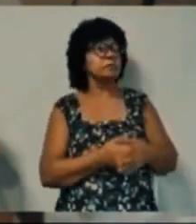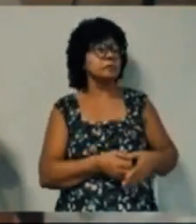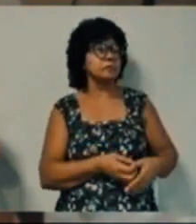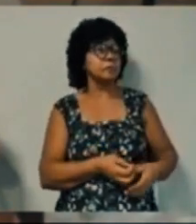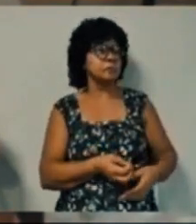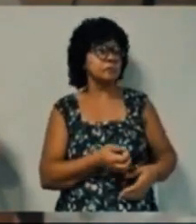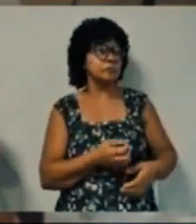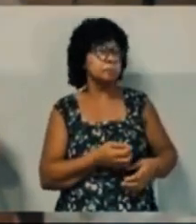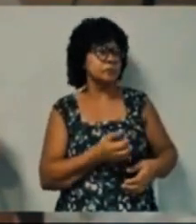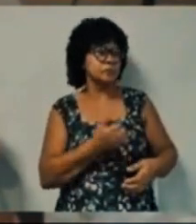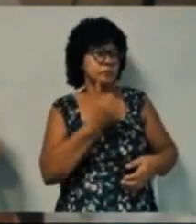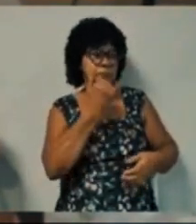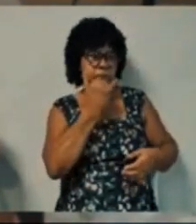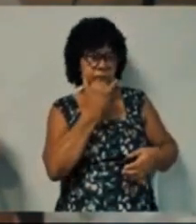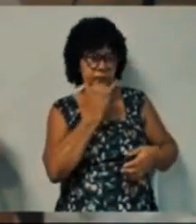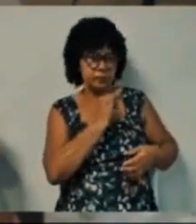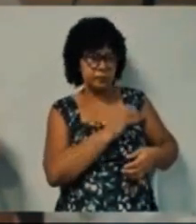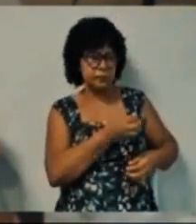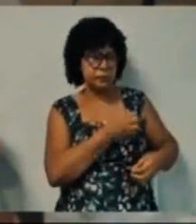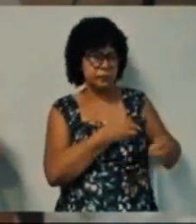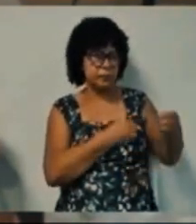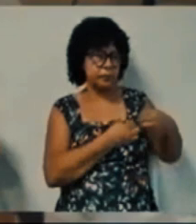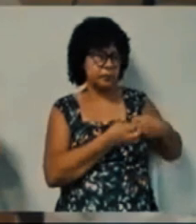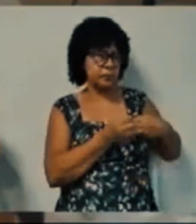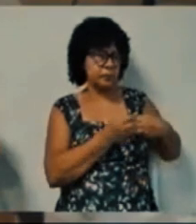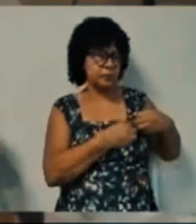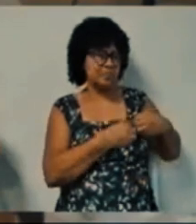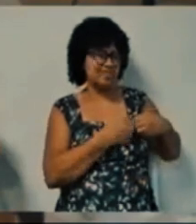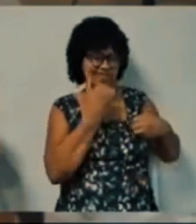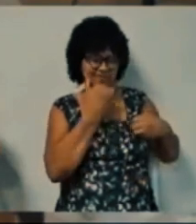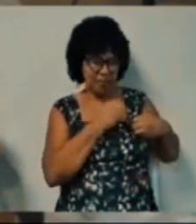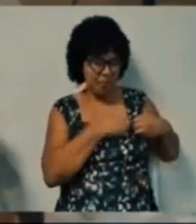Perdoa os nossos pecados, os seus pecados.